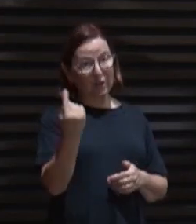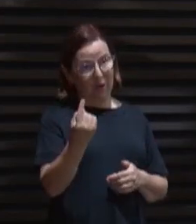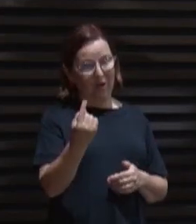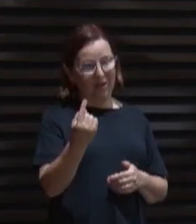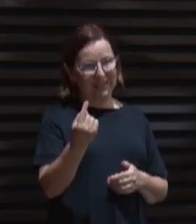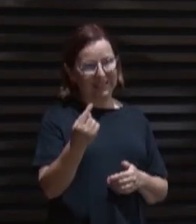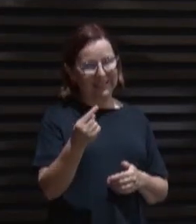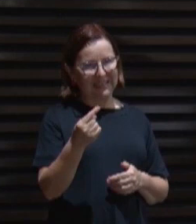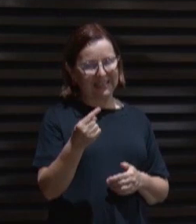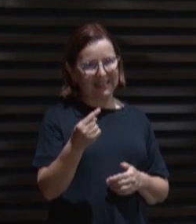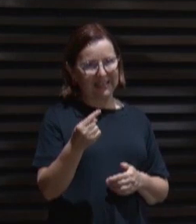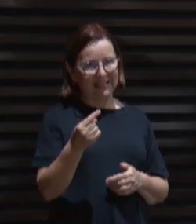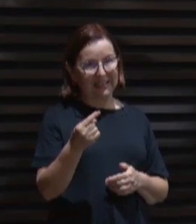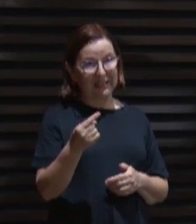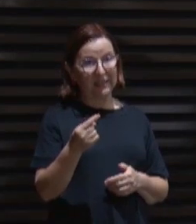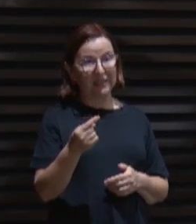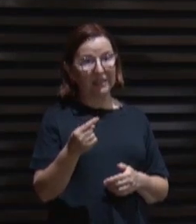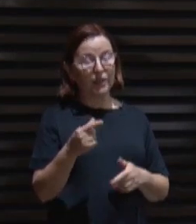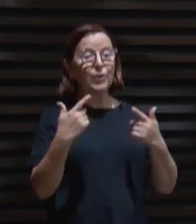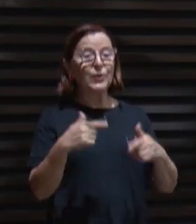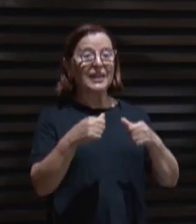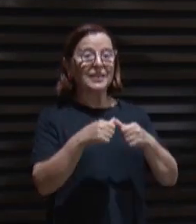nosso embasamento?